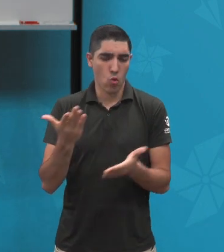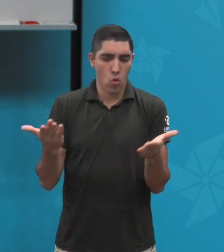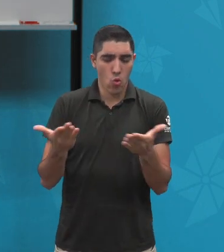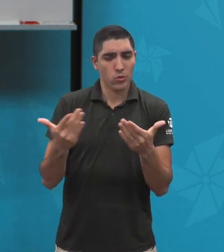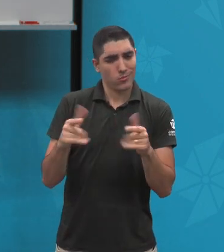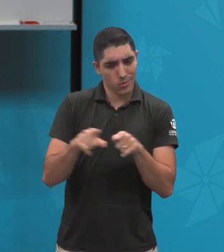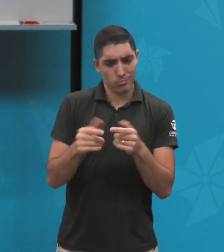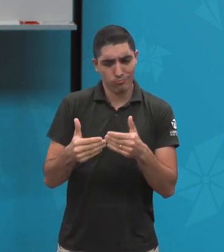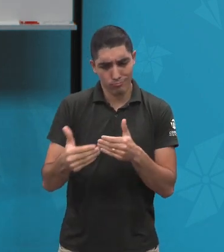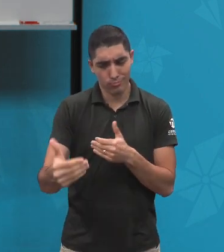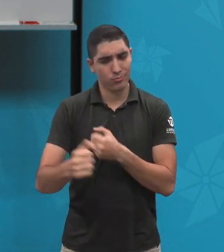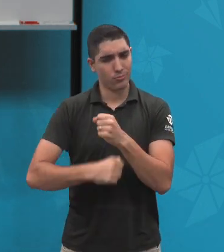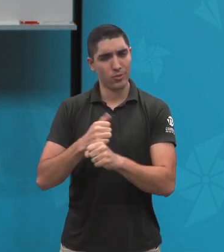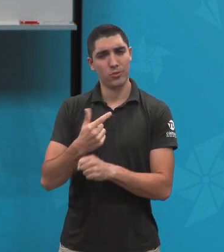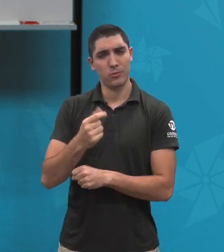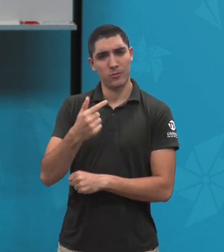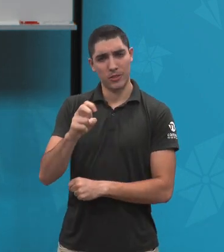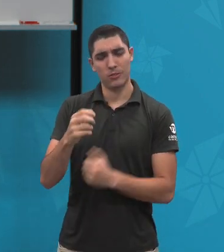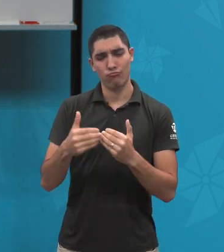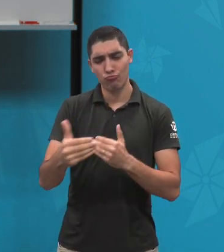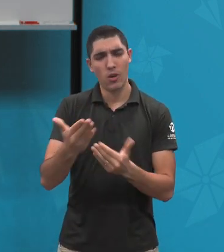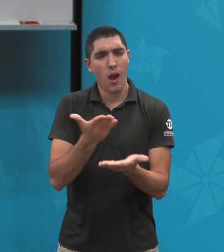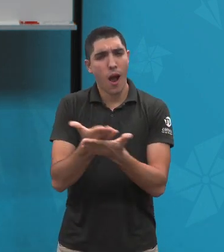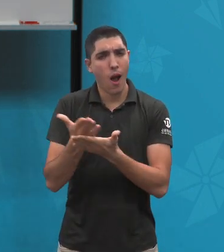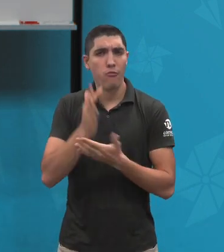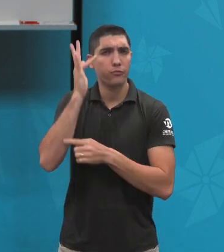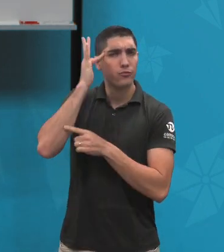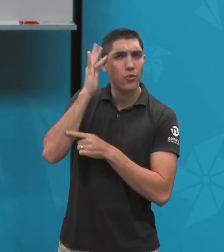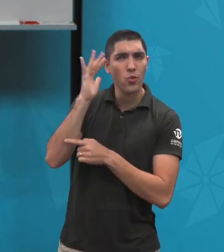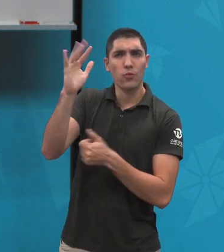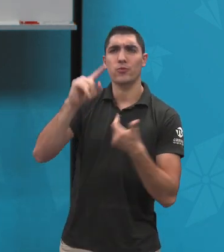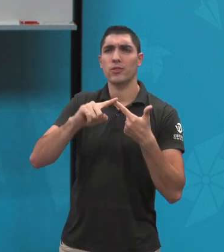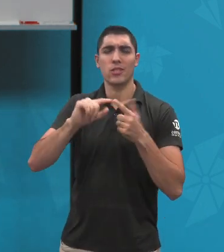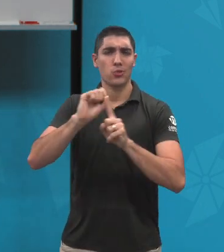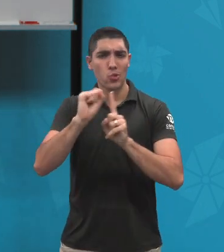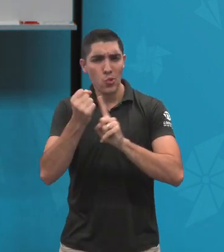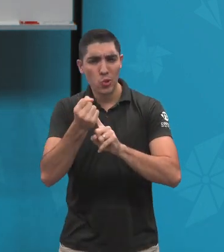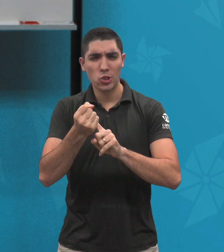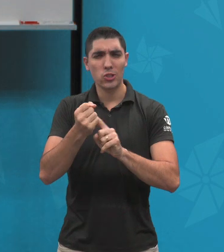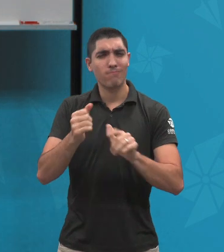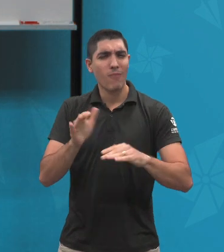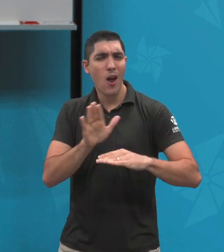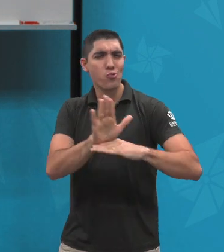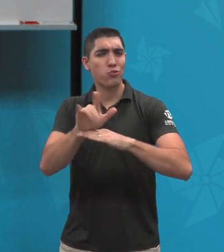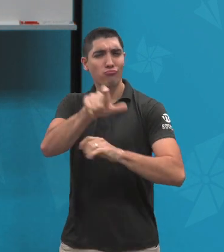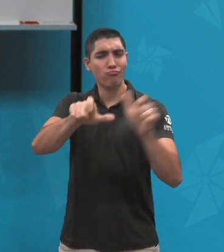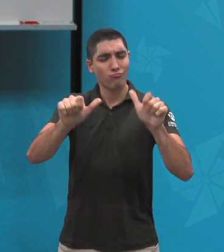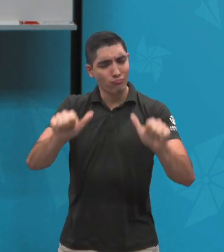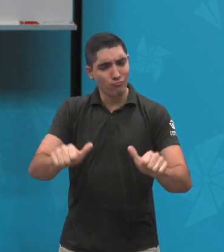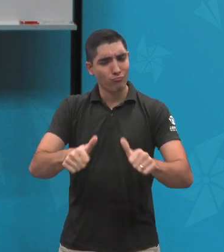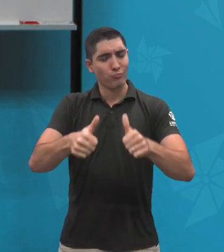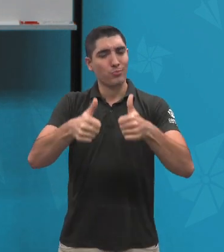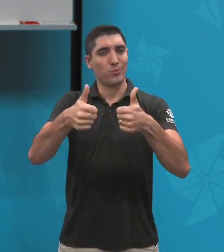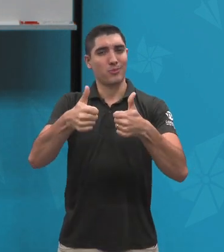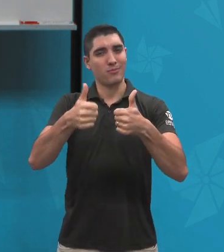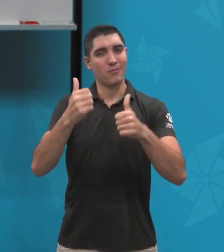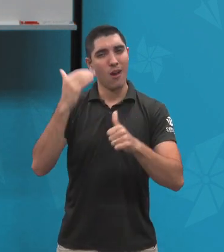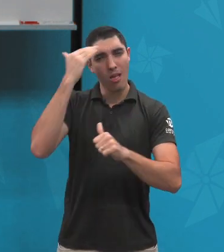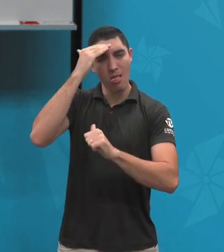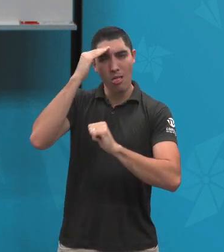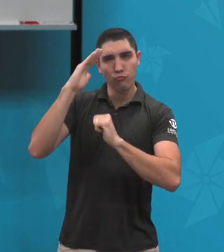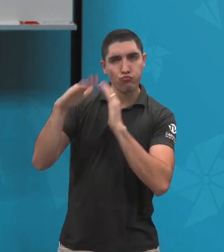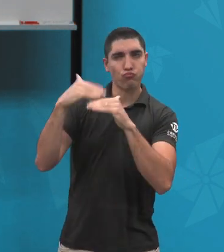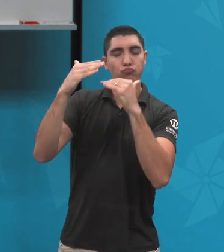um ano bem produtivo e interessante, com aulas de filosofia, sociologia. E para esse